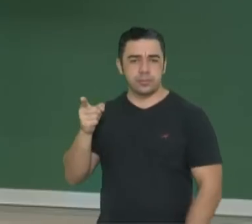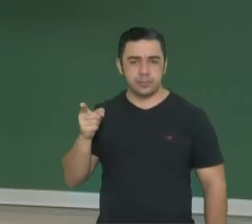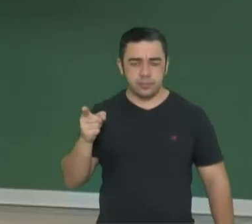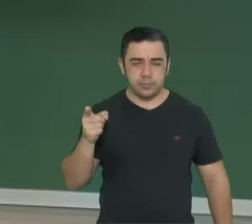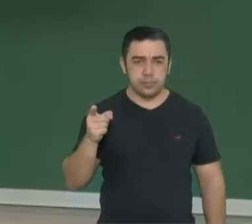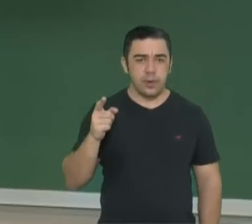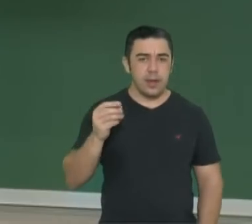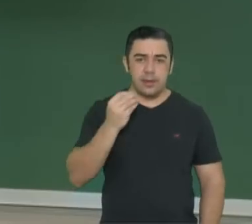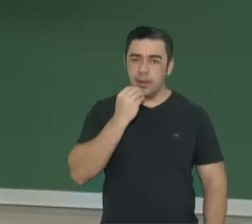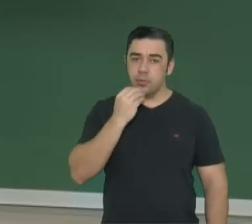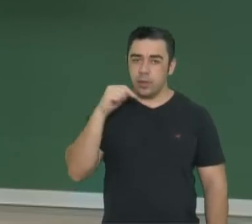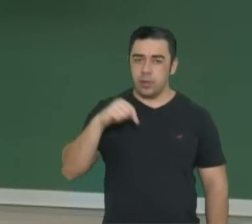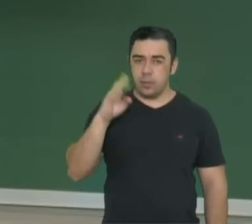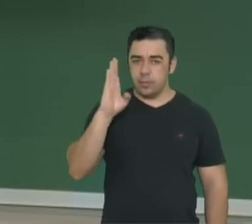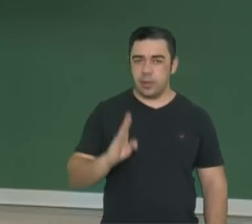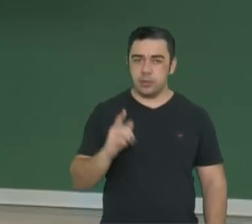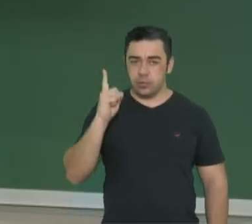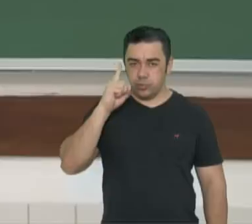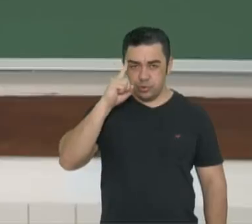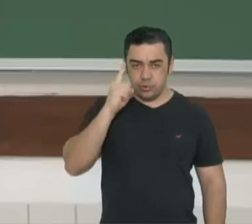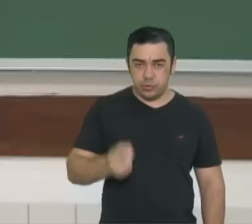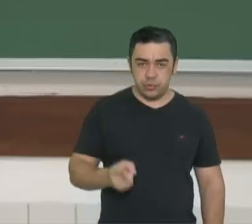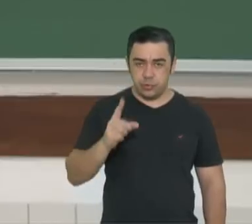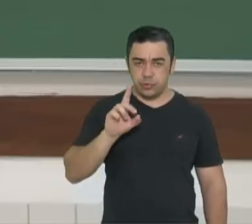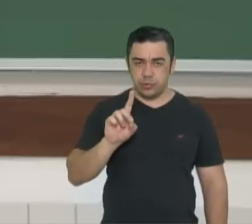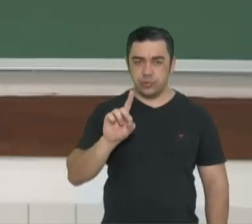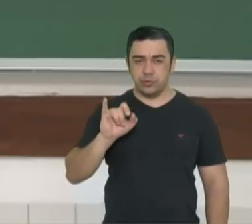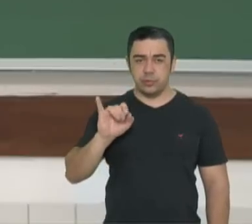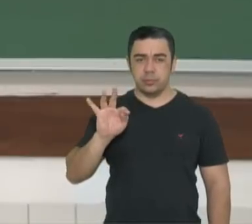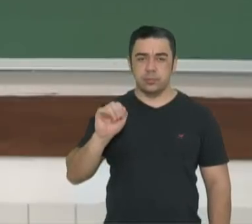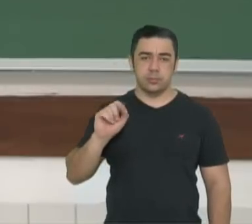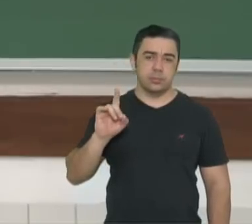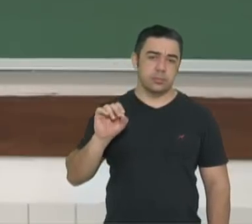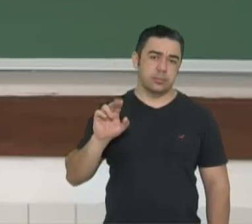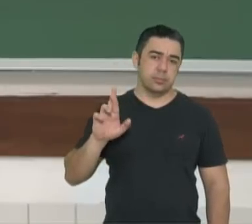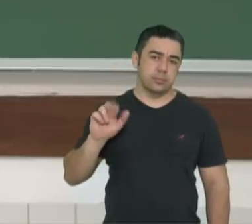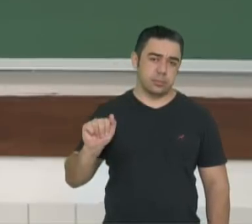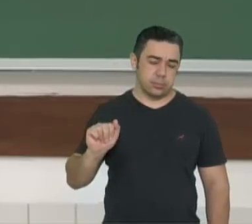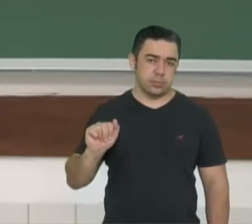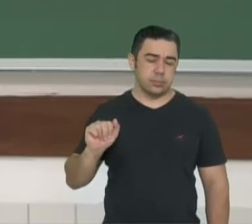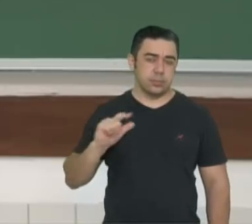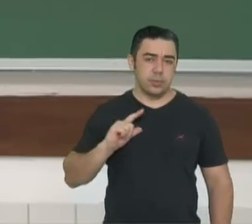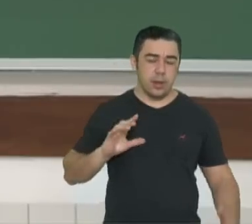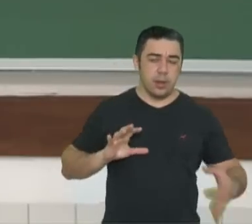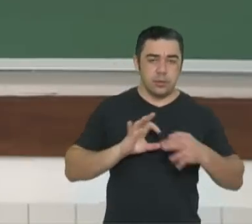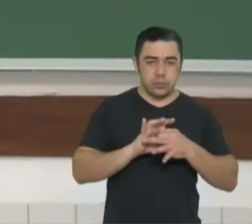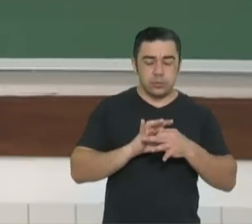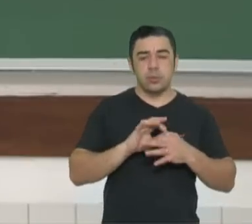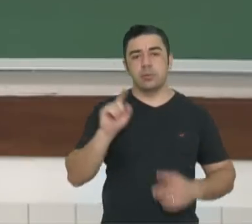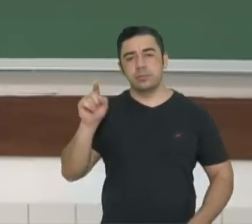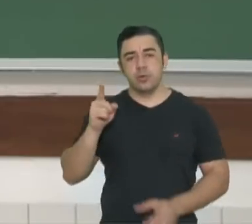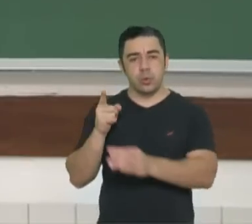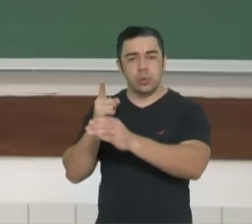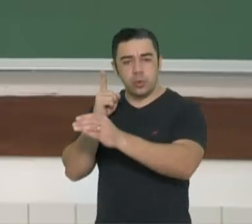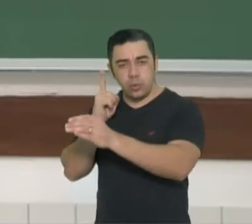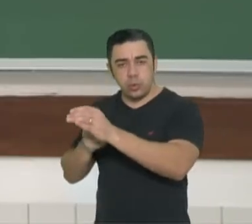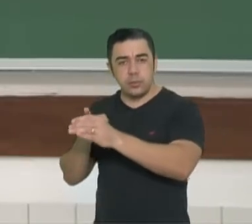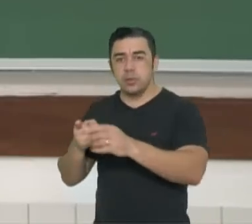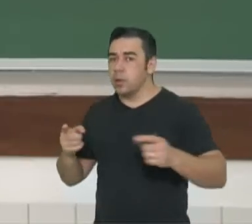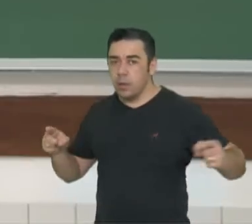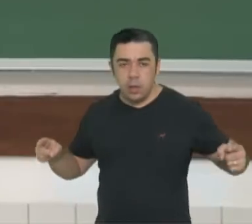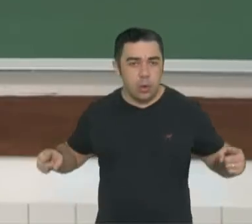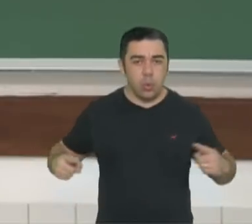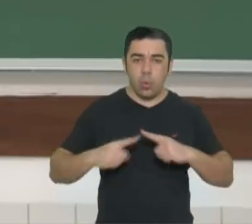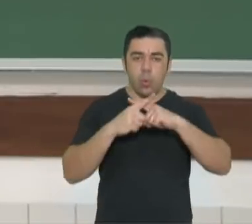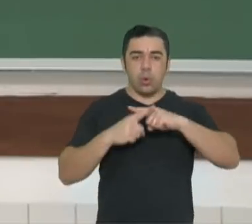uma ditadura aqui no Brasil. Contexto de Guerra Fria, ser associado ao comunista, logo é rival dos Estados Unidos.